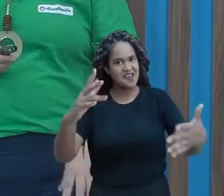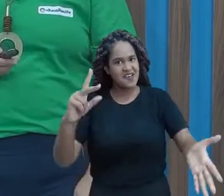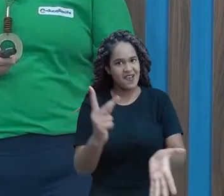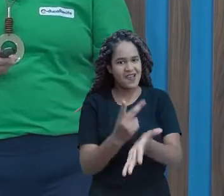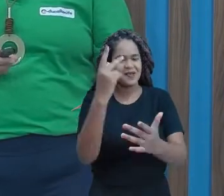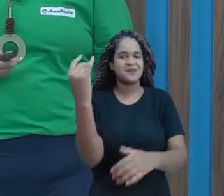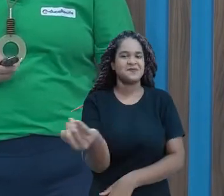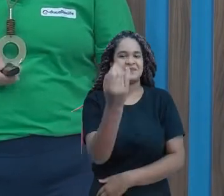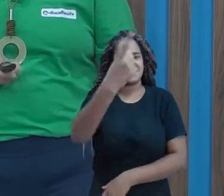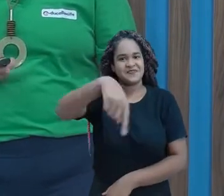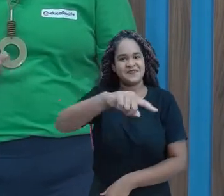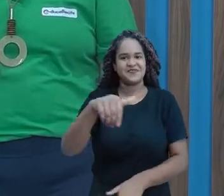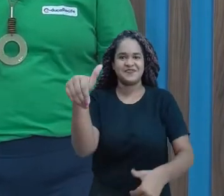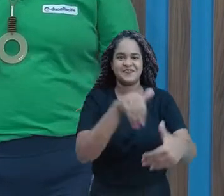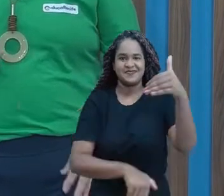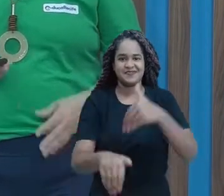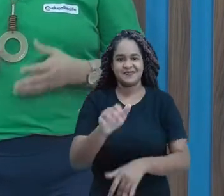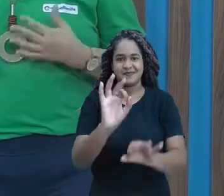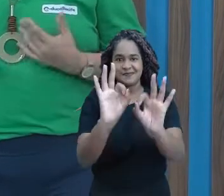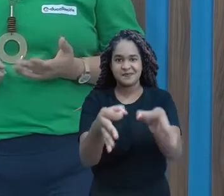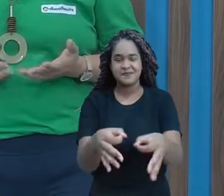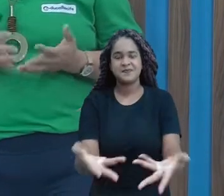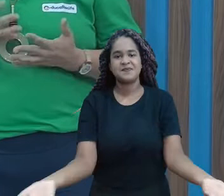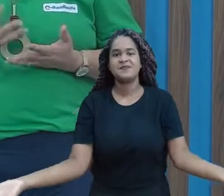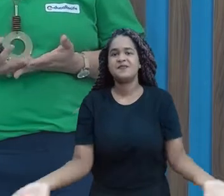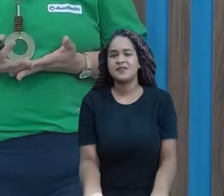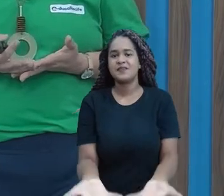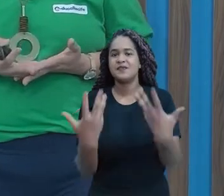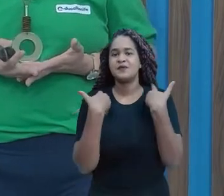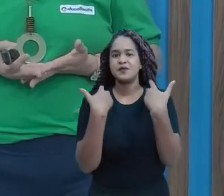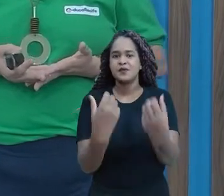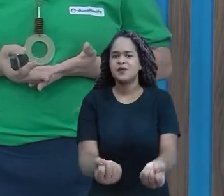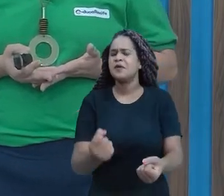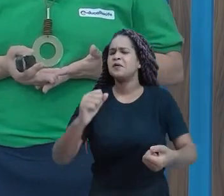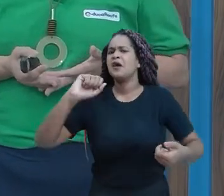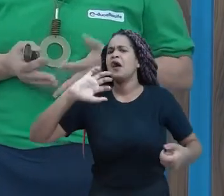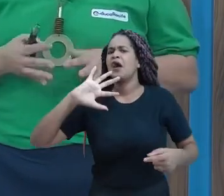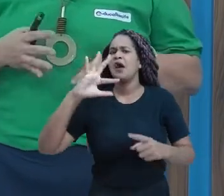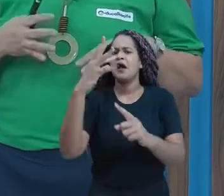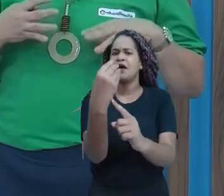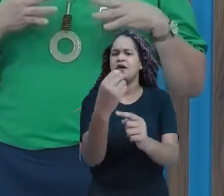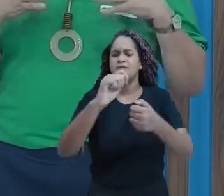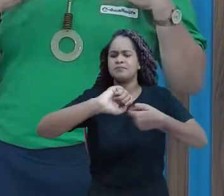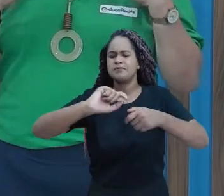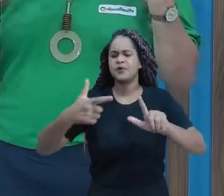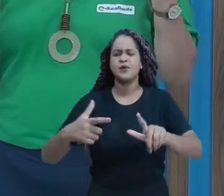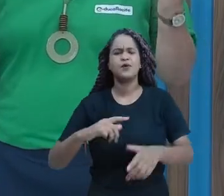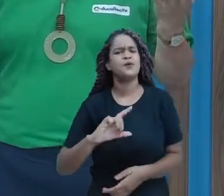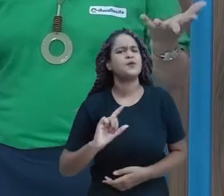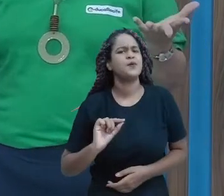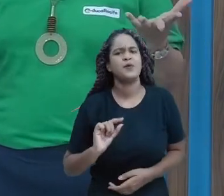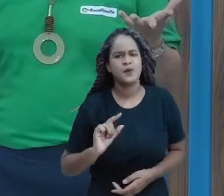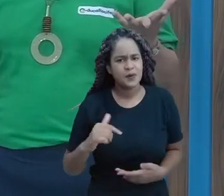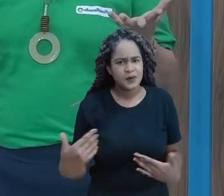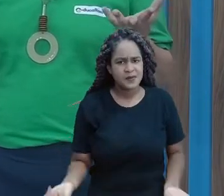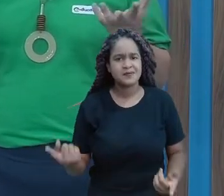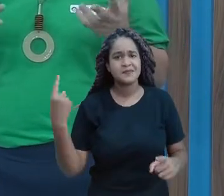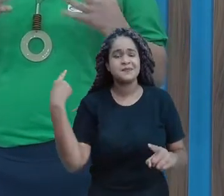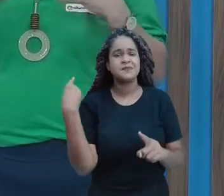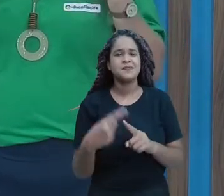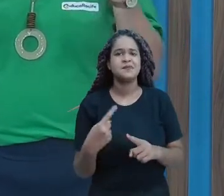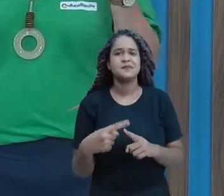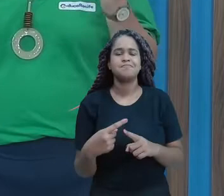importante a participação de vocês. Bora lá, o que é essa arte moderna, né? Por que a